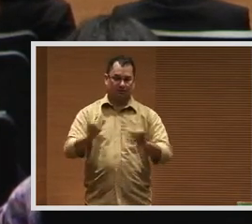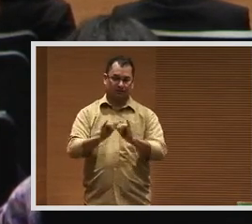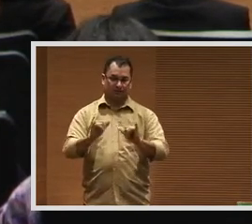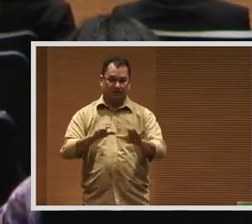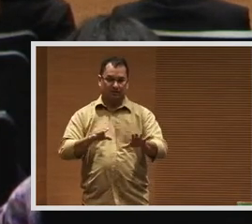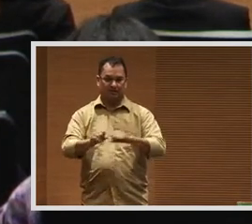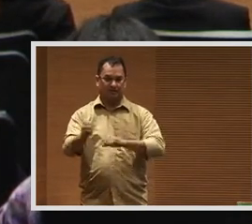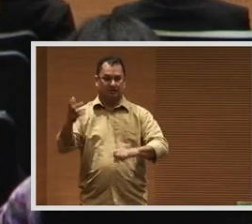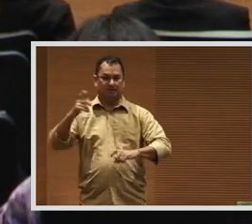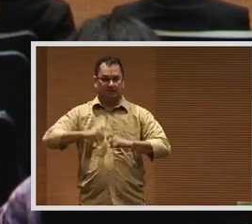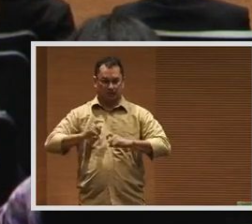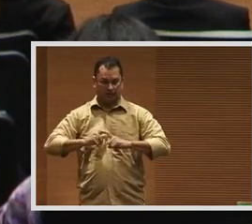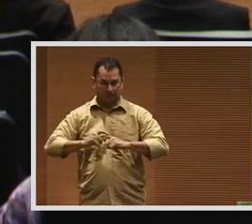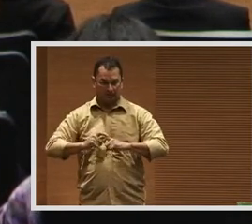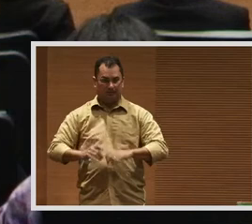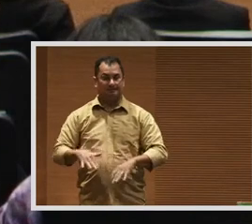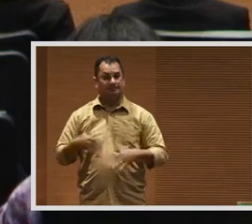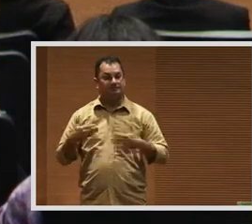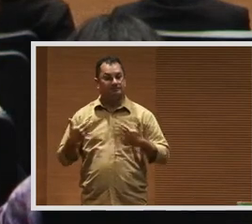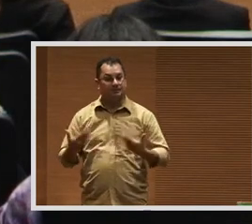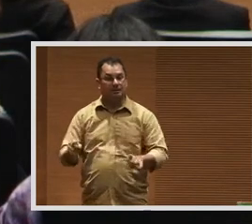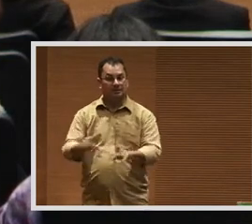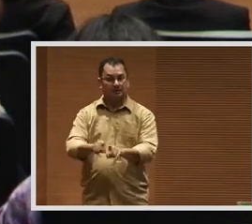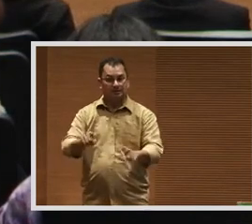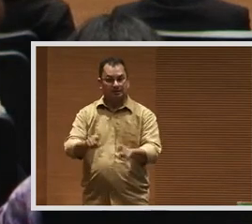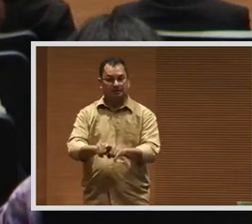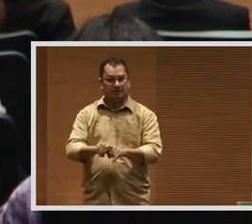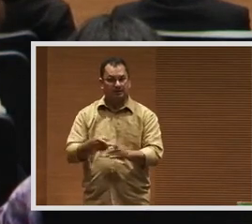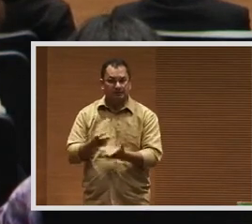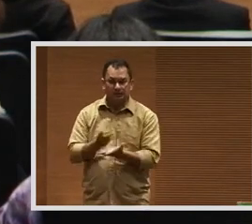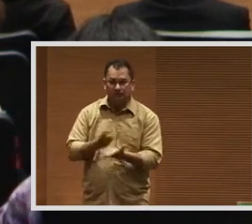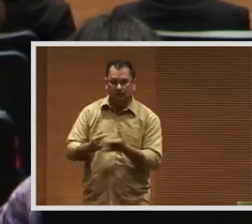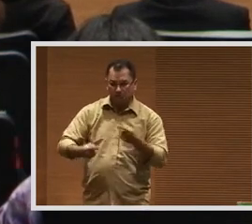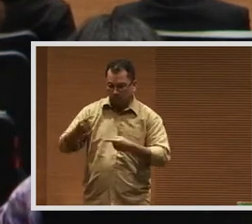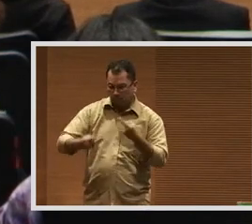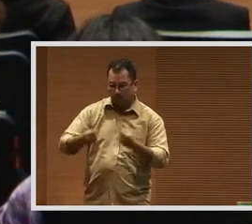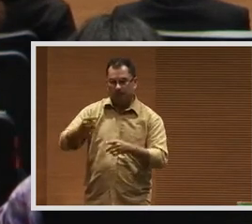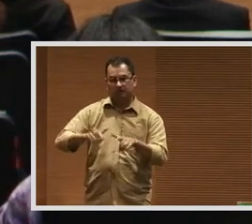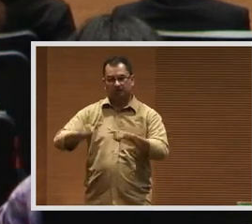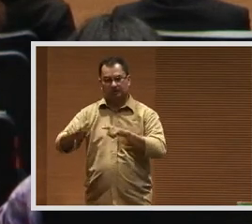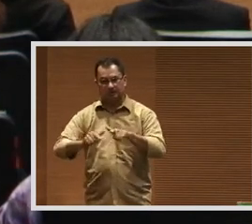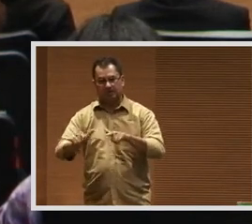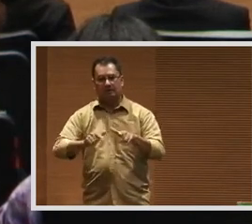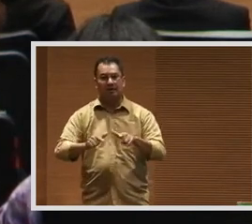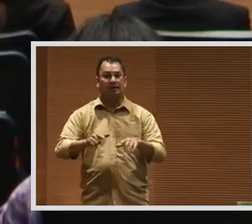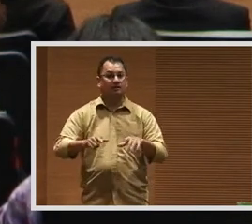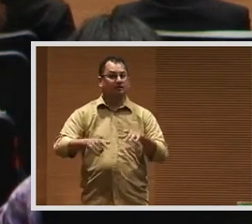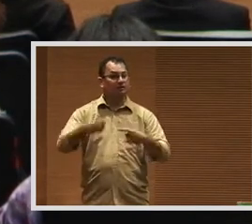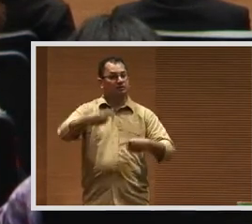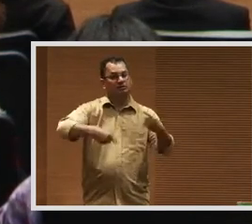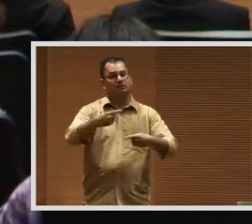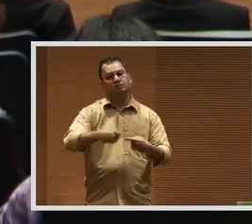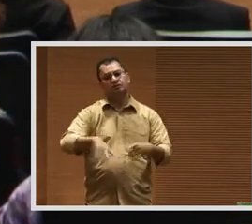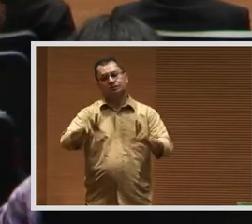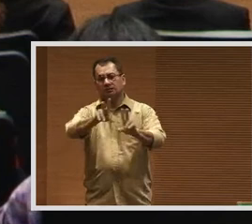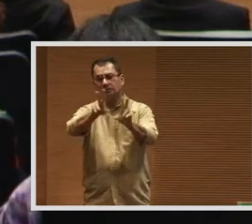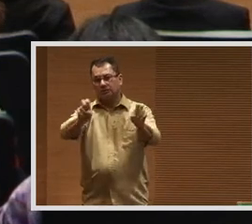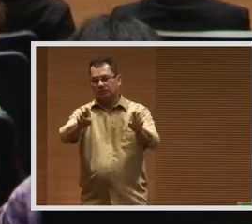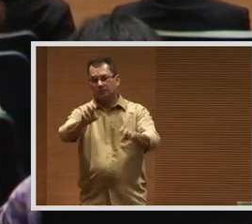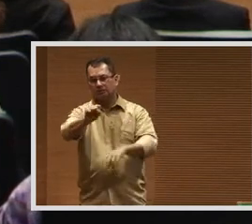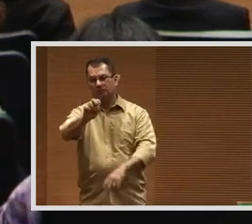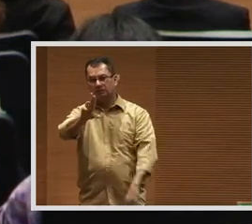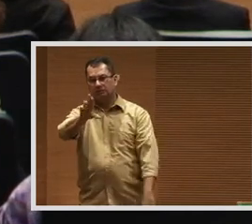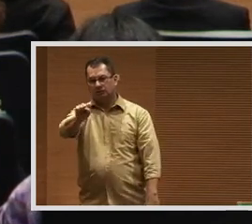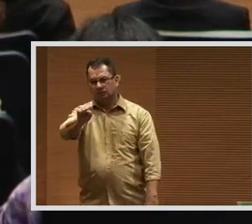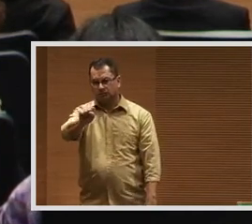médicos, né? Inclusive, desde sempre discutindo o trabalho e discutindo o SUS. Quer dizer, como é que